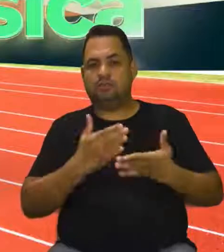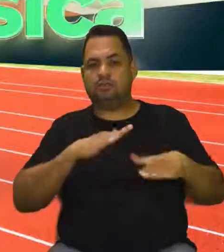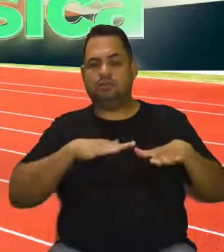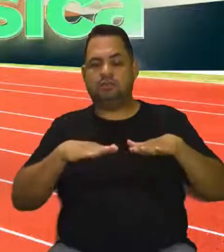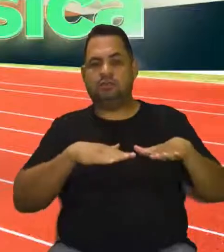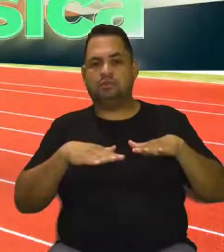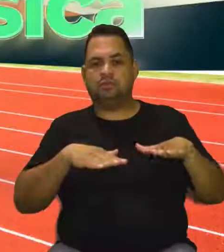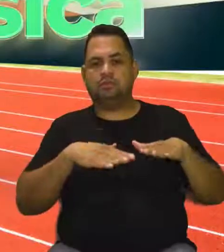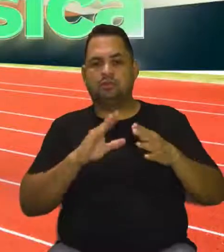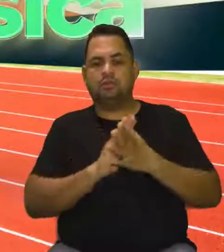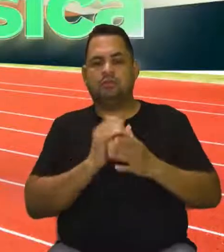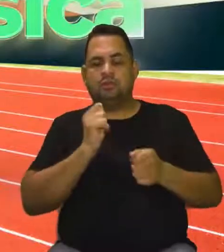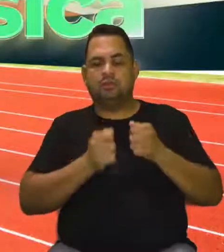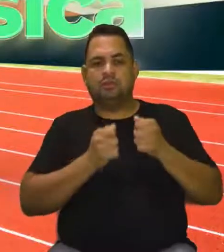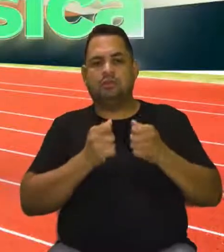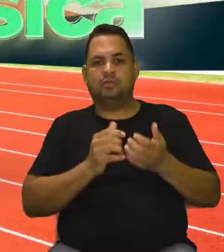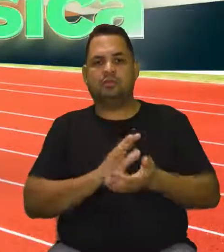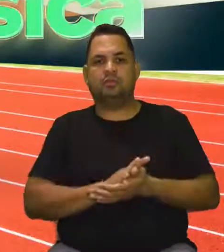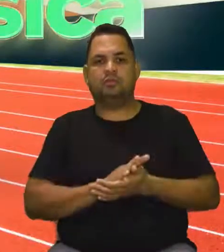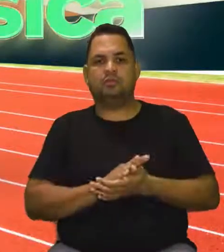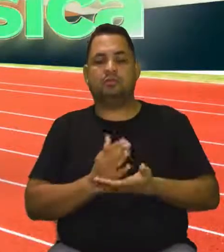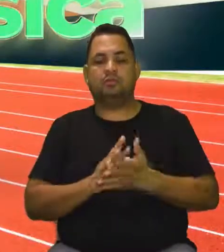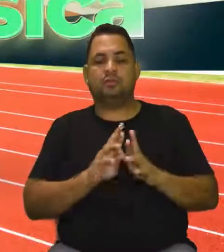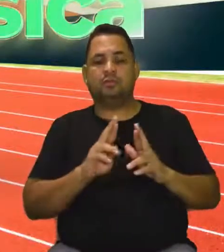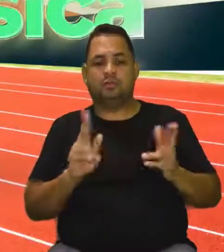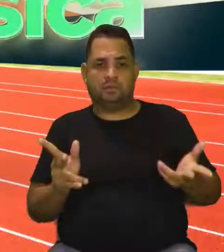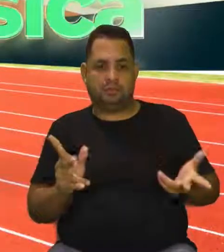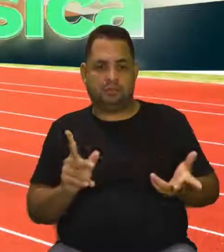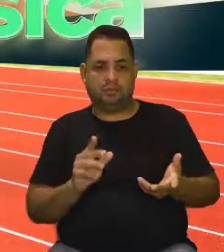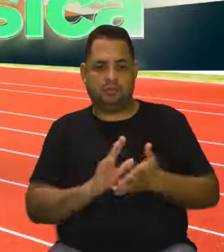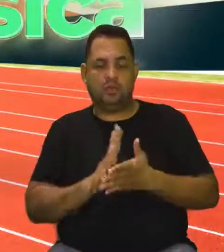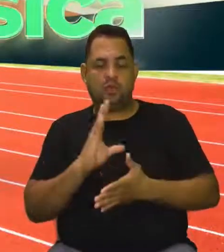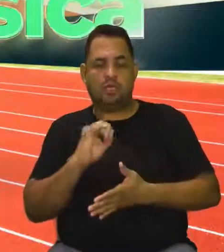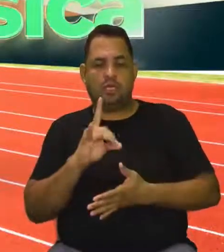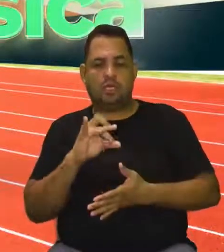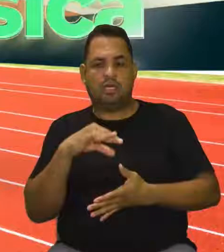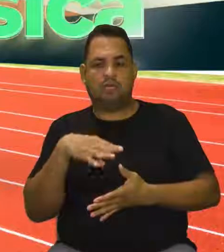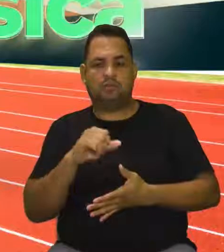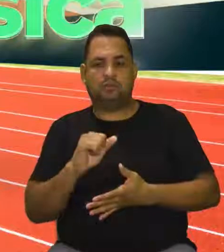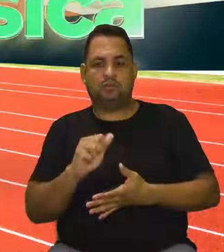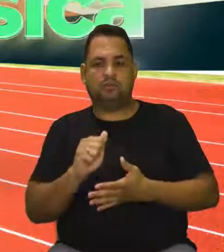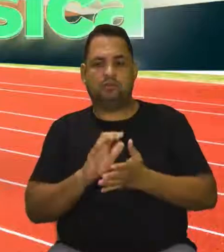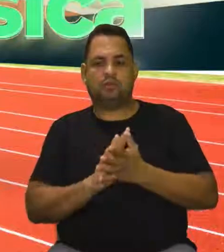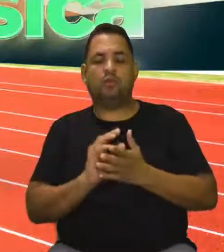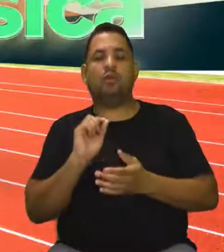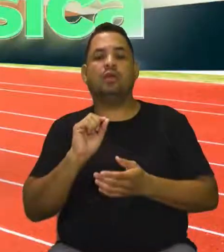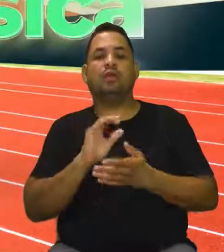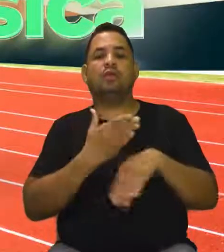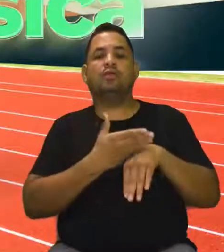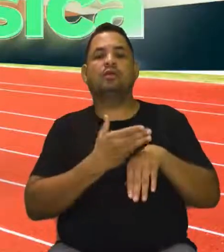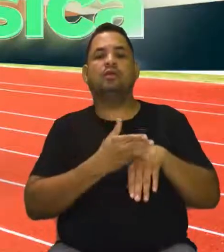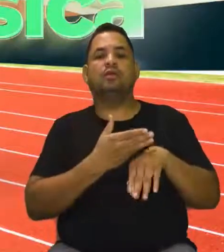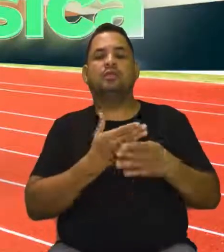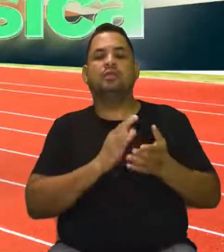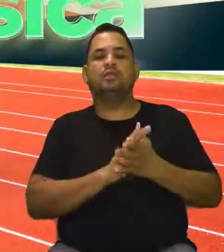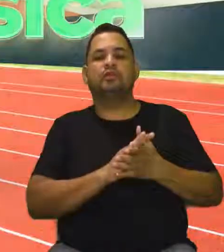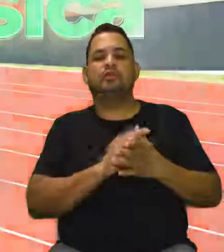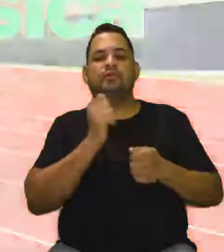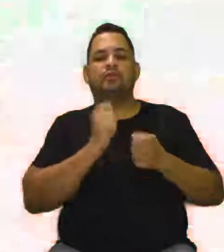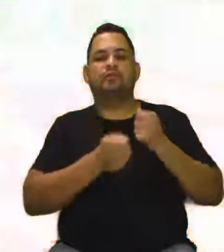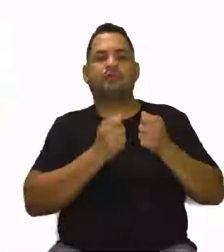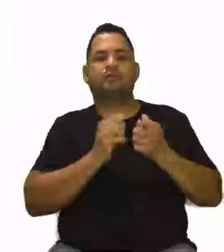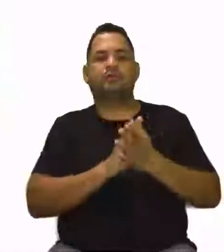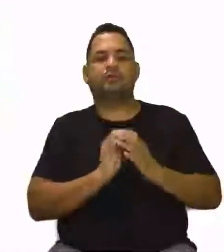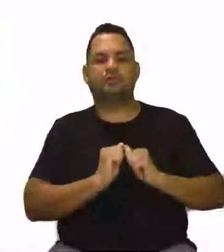movimentos funcionais, né? Para diferenciar o que é calistenia e o que é treinamento funcional, ok? Vamos seguir,